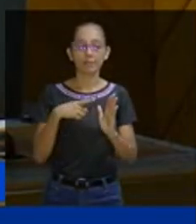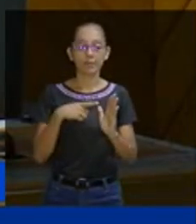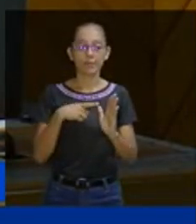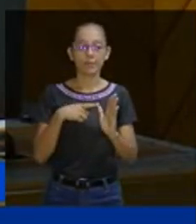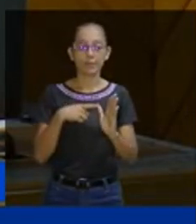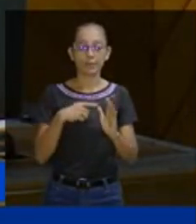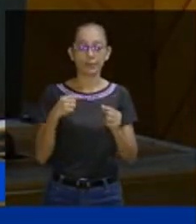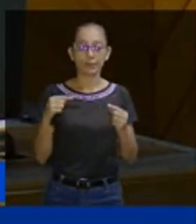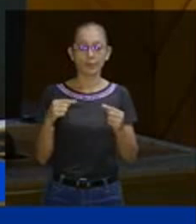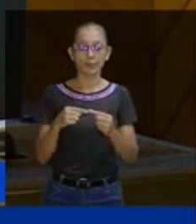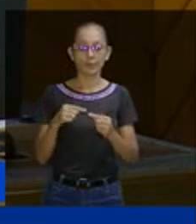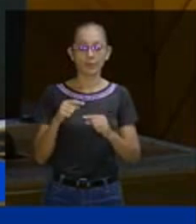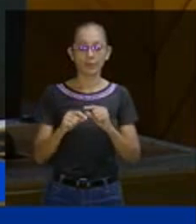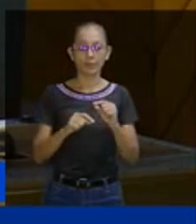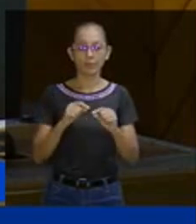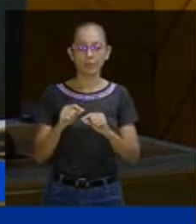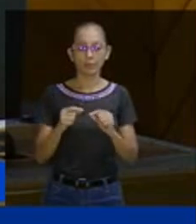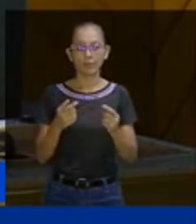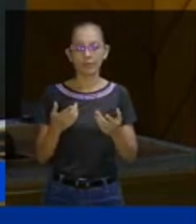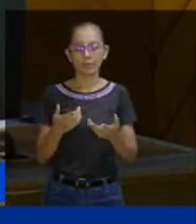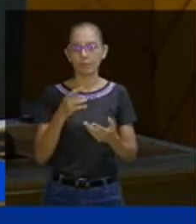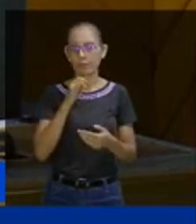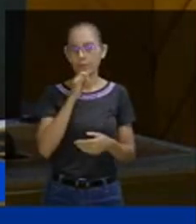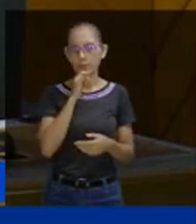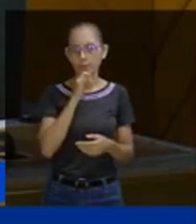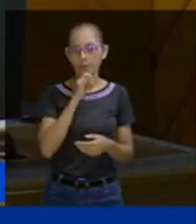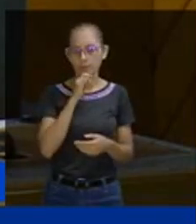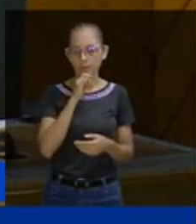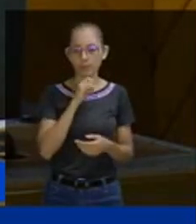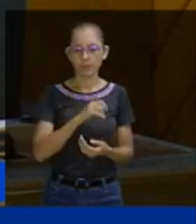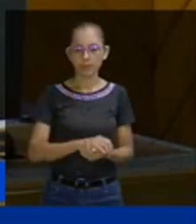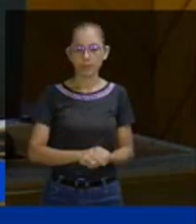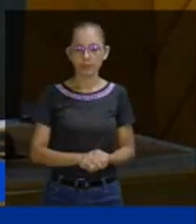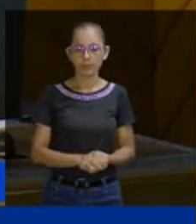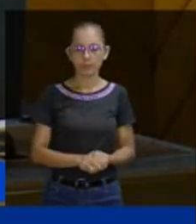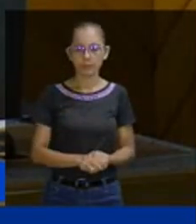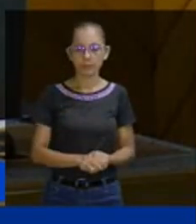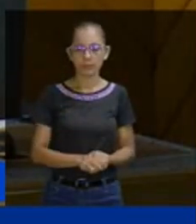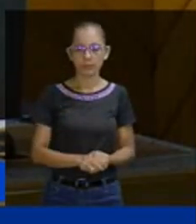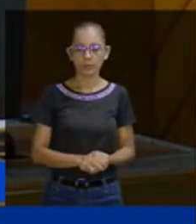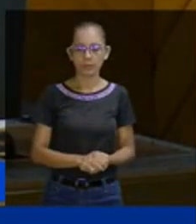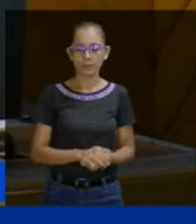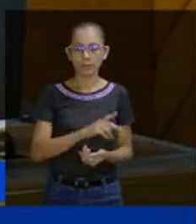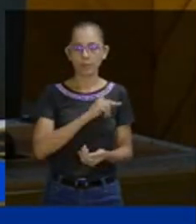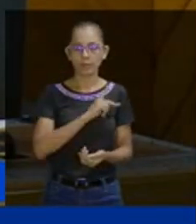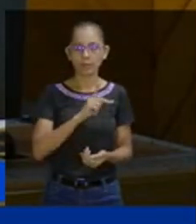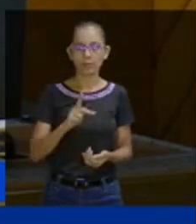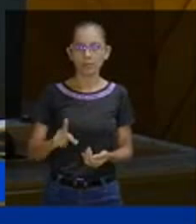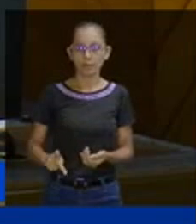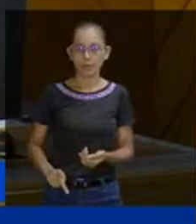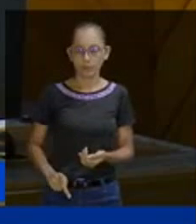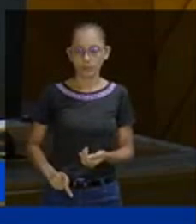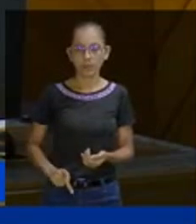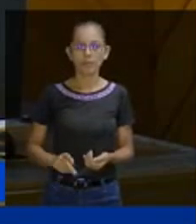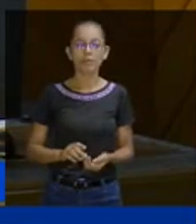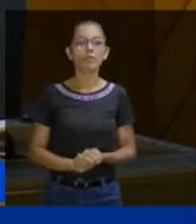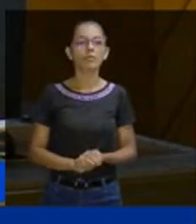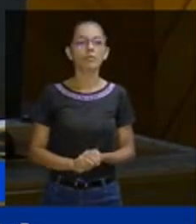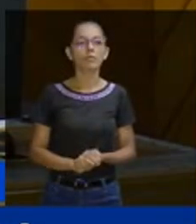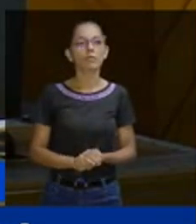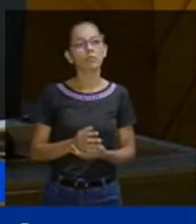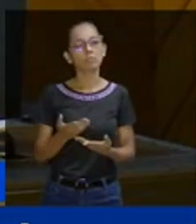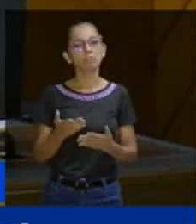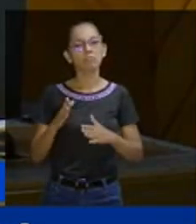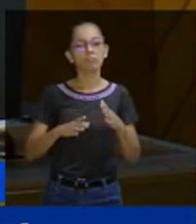na hipótese de vacância da presidência, como é o caso aqui nas hipóteses de